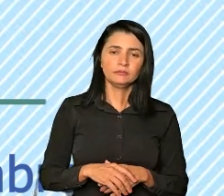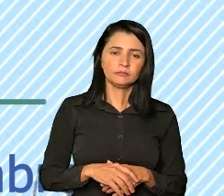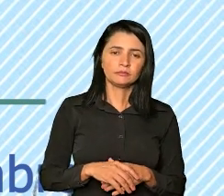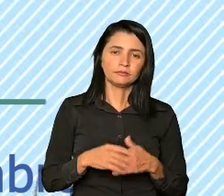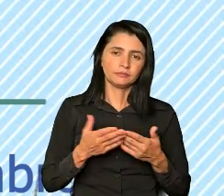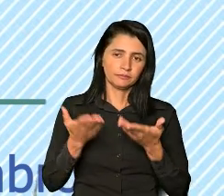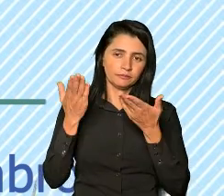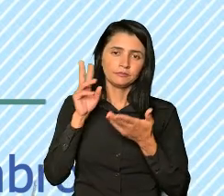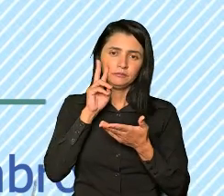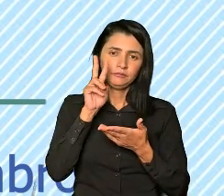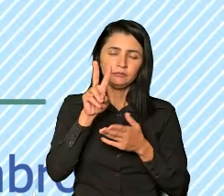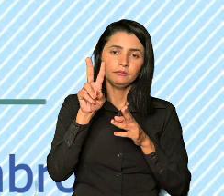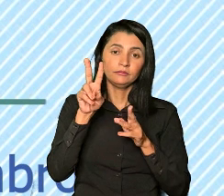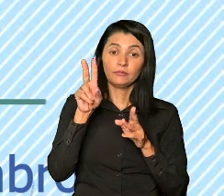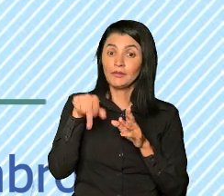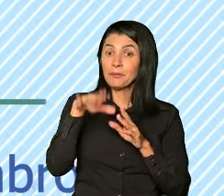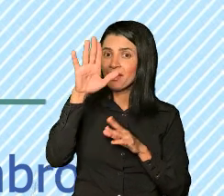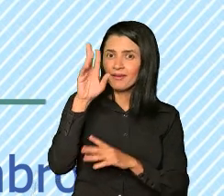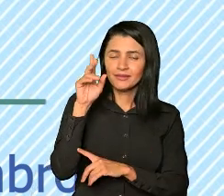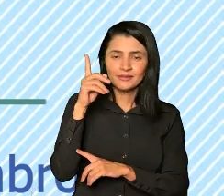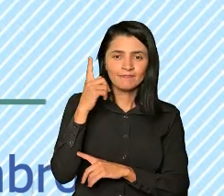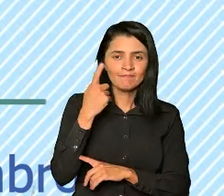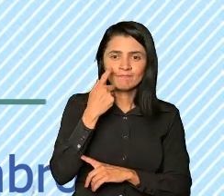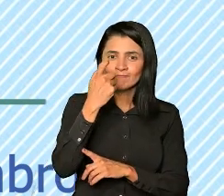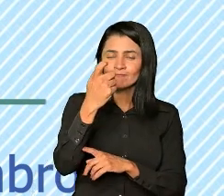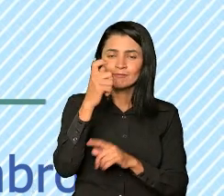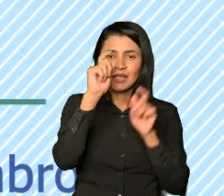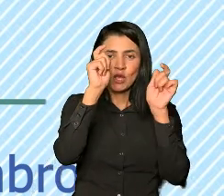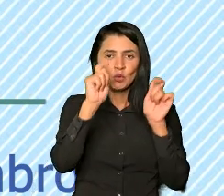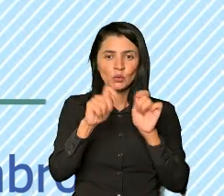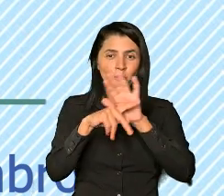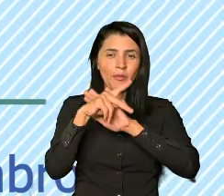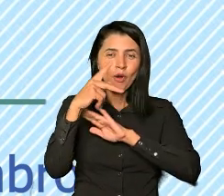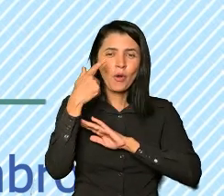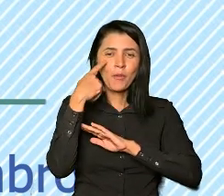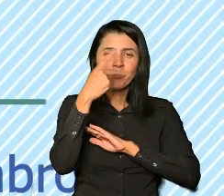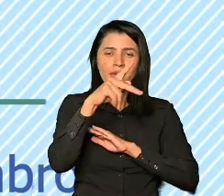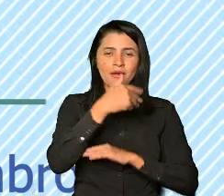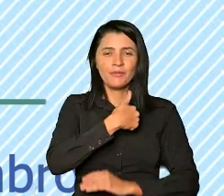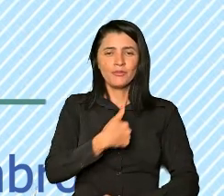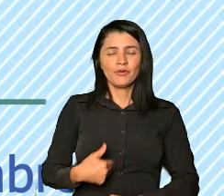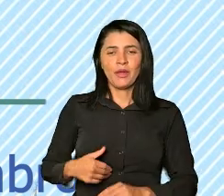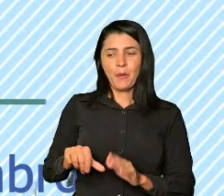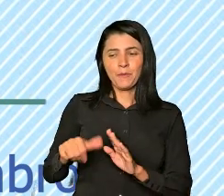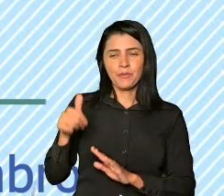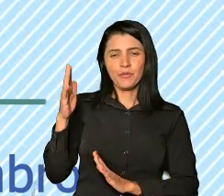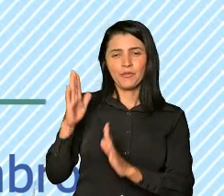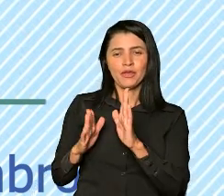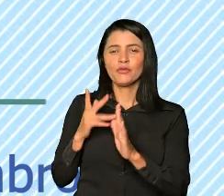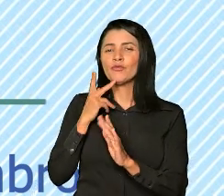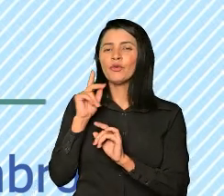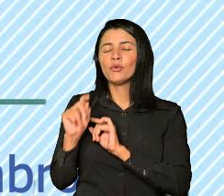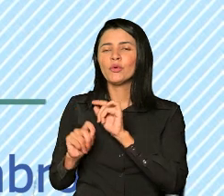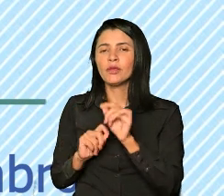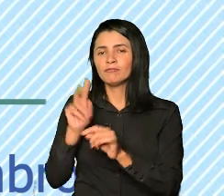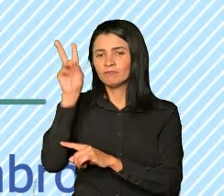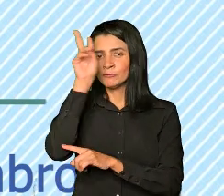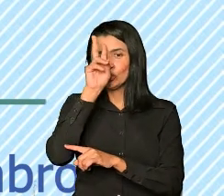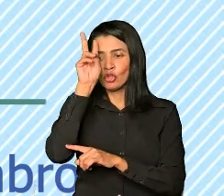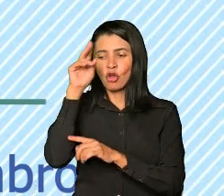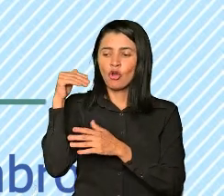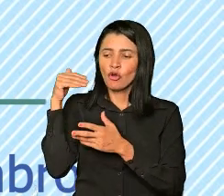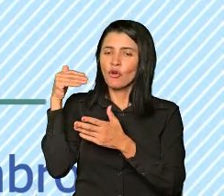Bem, agora vamos entrar na parte mais interessante, da escultura pública, certo? Esse primeiro momento tratando da questão da